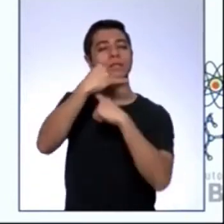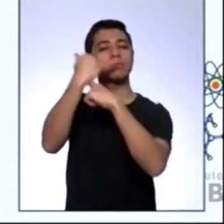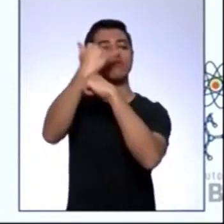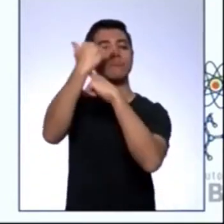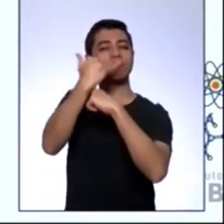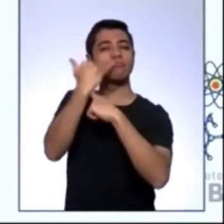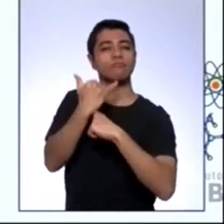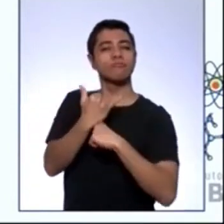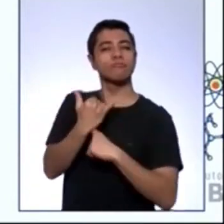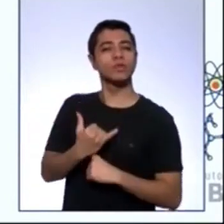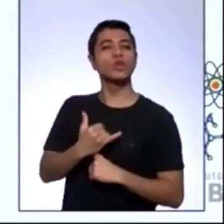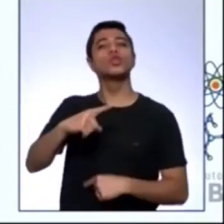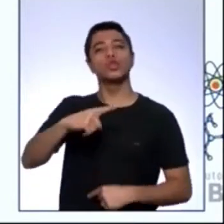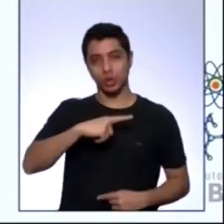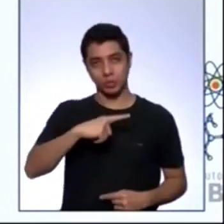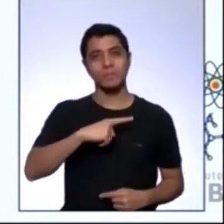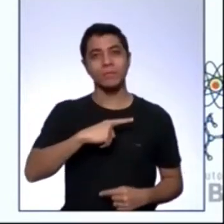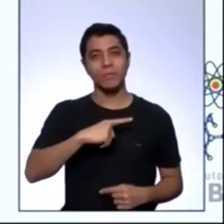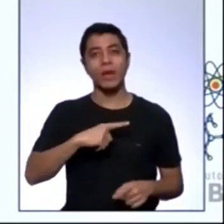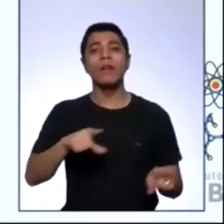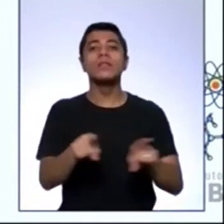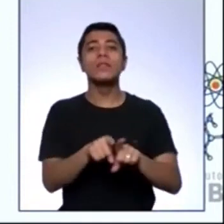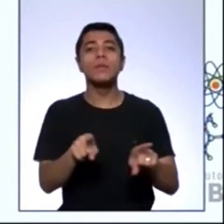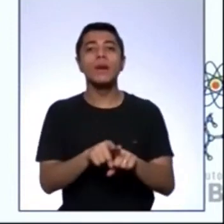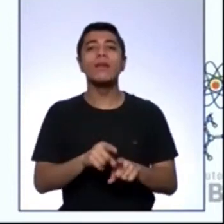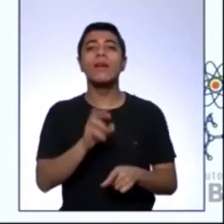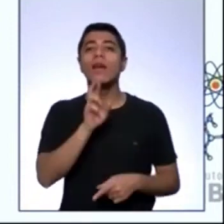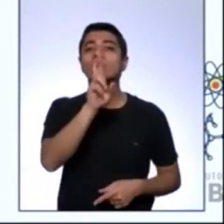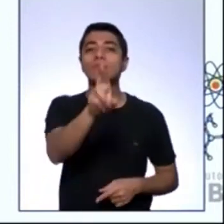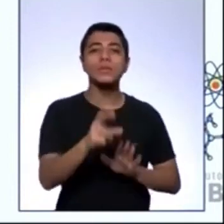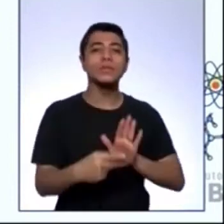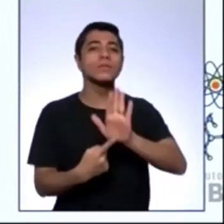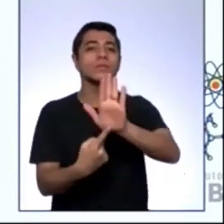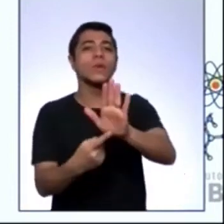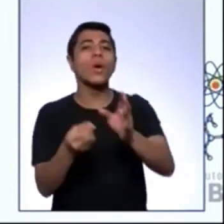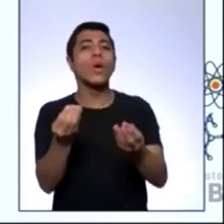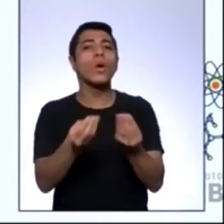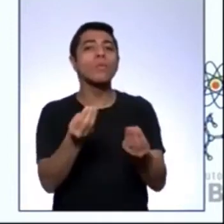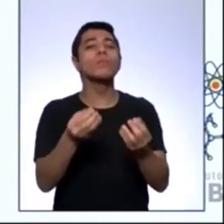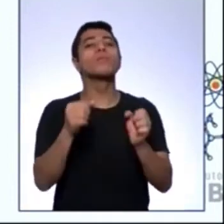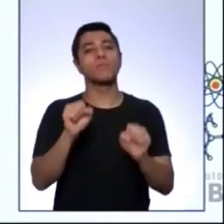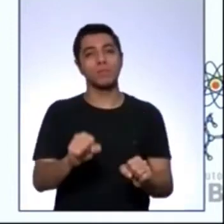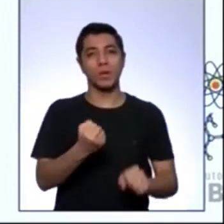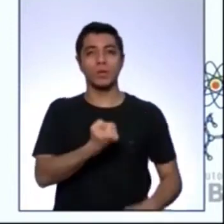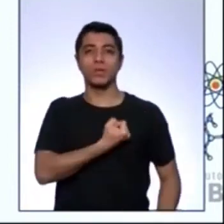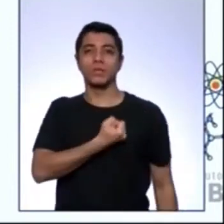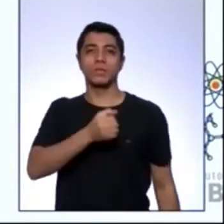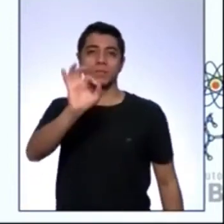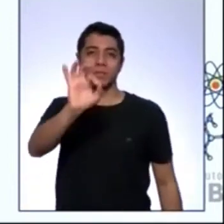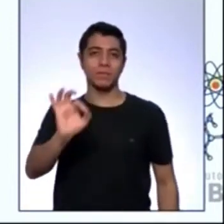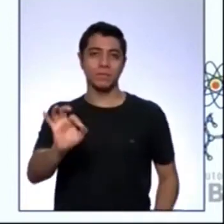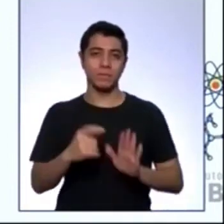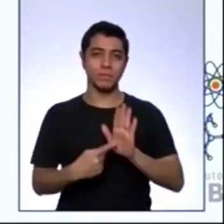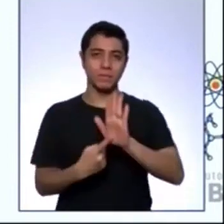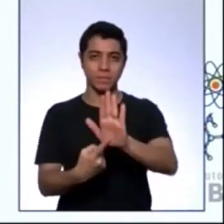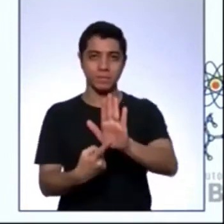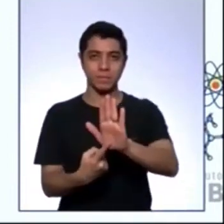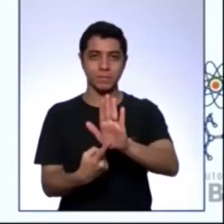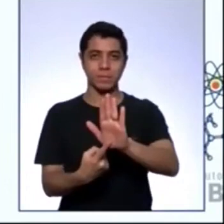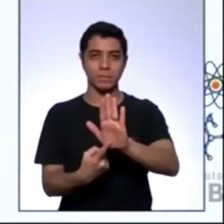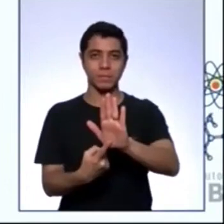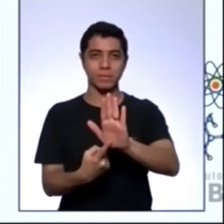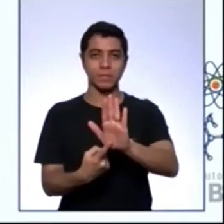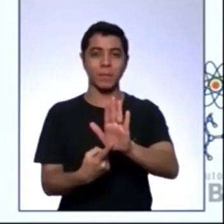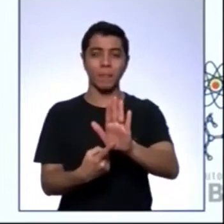representar Esse resultado é exibido o valor percentual dos homens brasileiros que dizem cuidado sobremesa